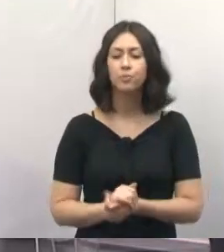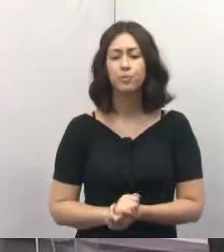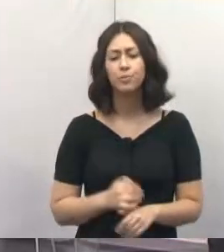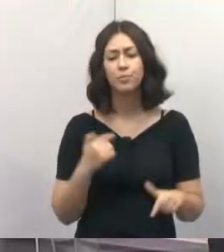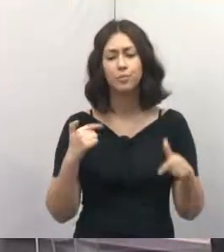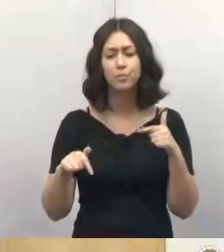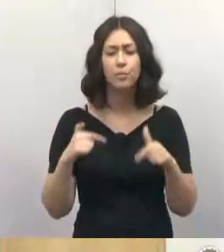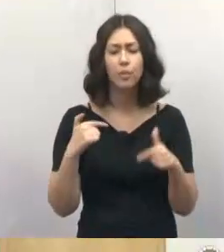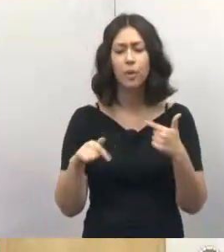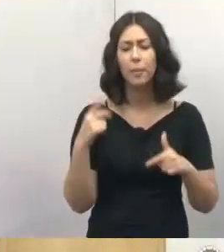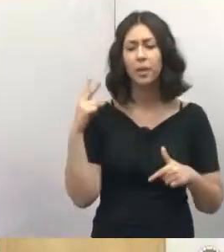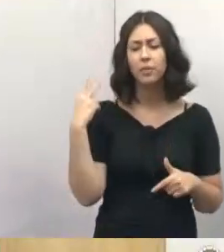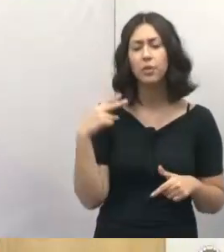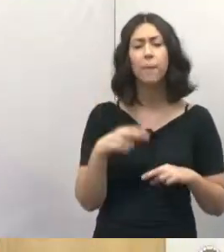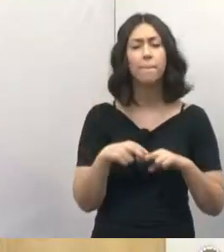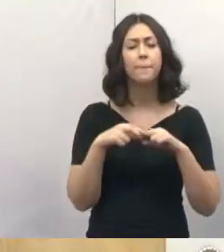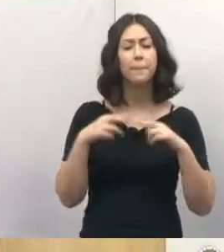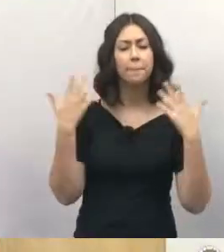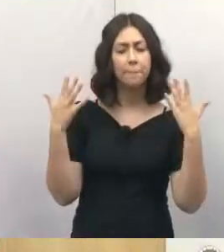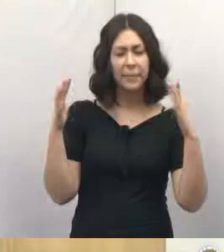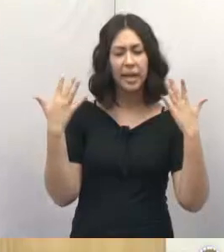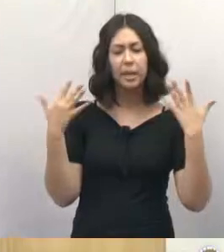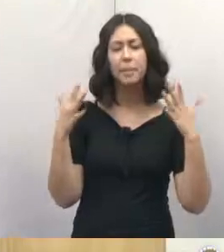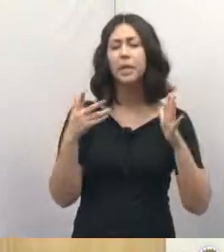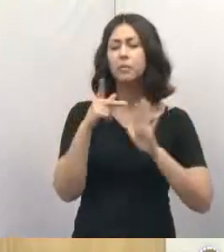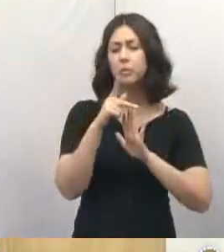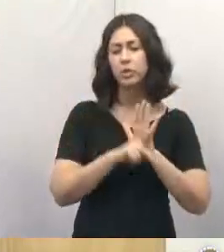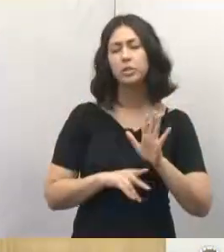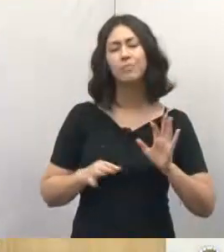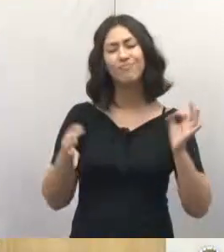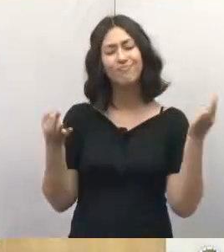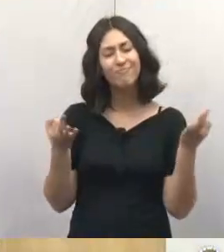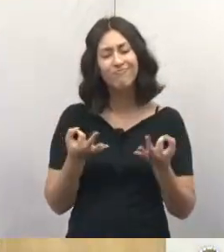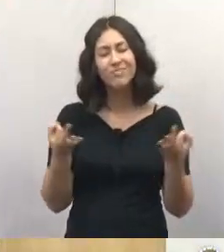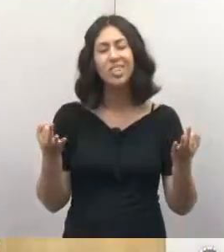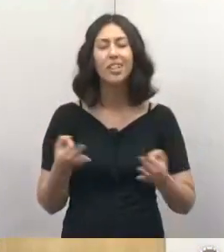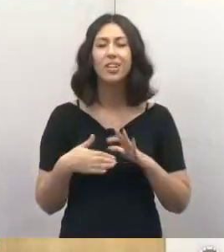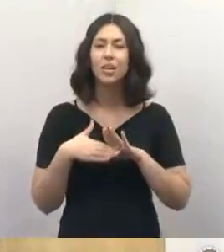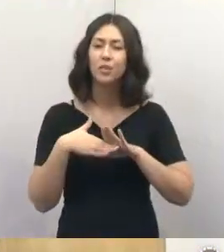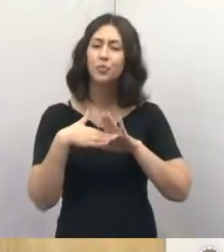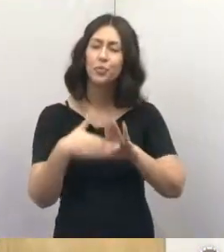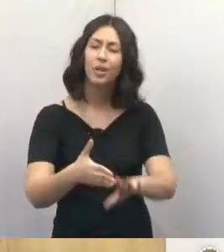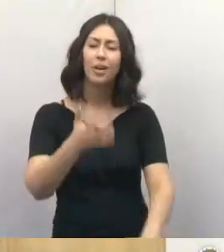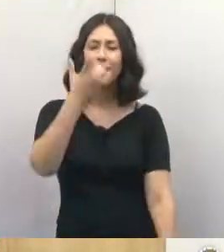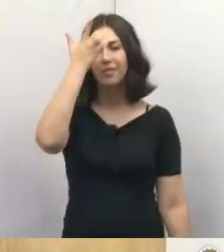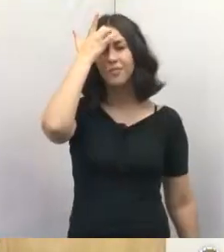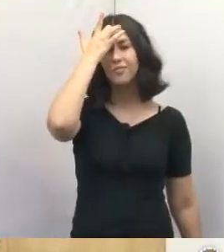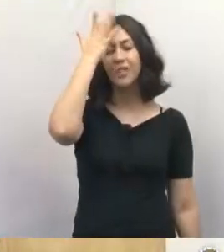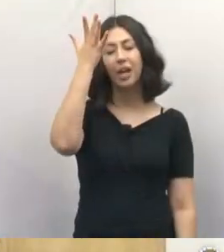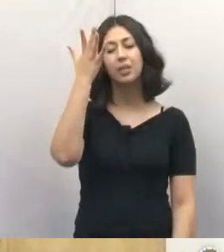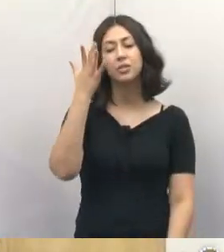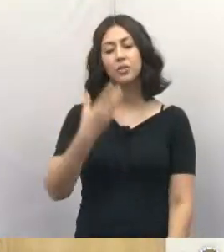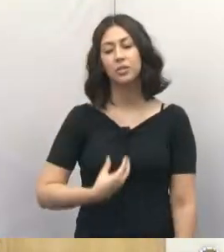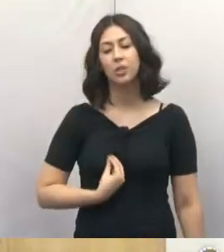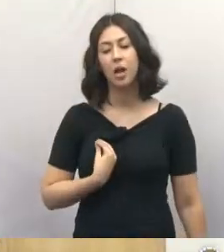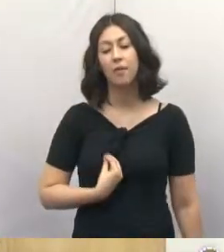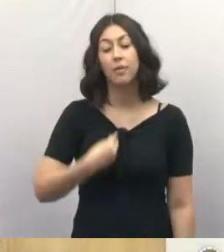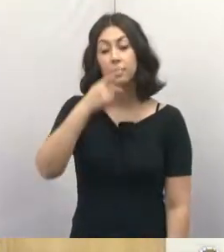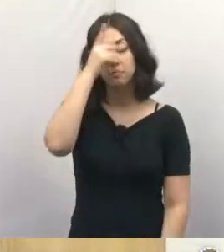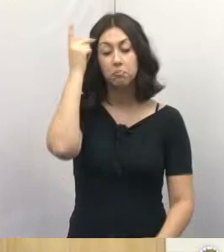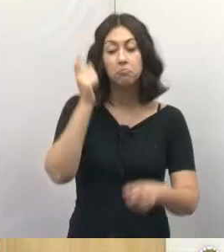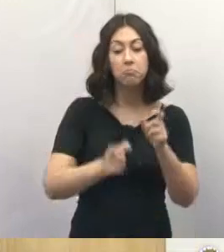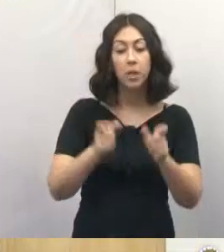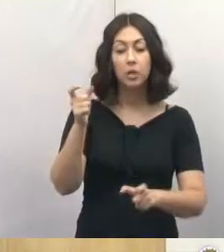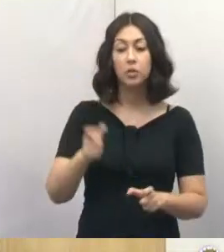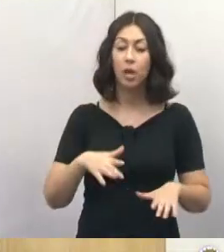o trabalho do vereador. Então, Rodrigo, parabéns. Projeto excelente que vai, com certeza, facilitar a vida de muitas pessoas que